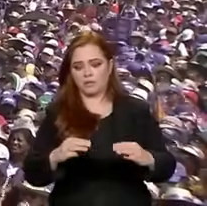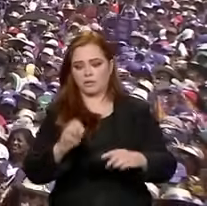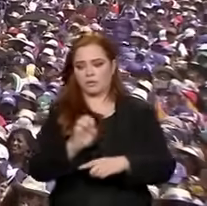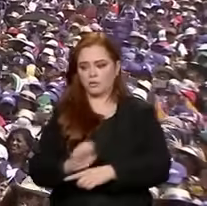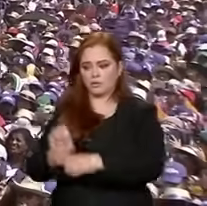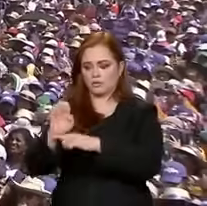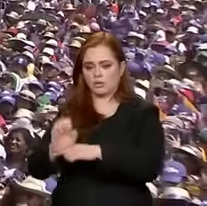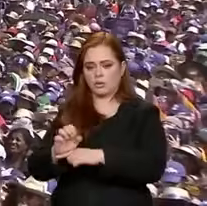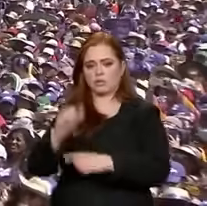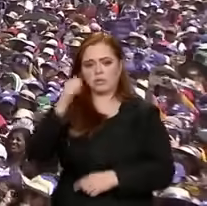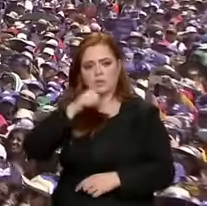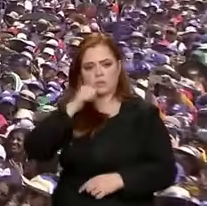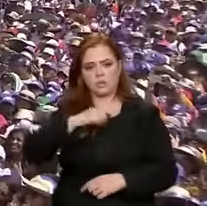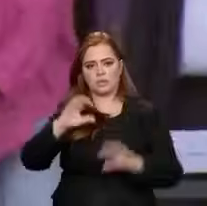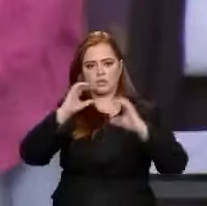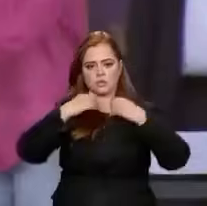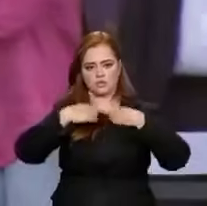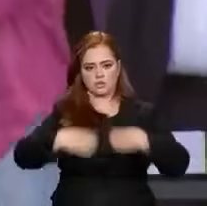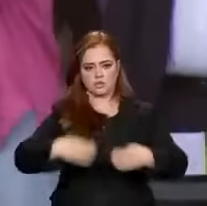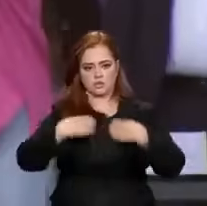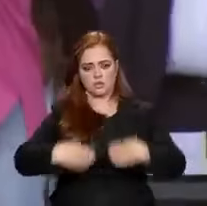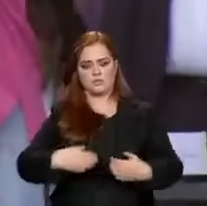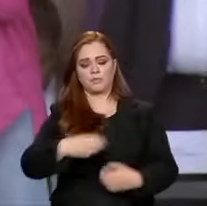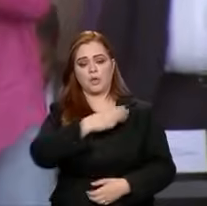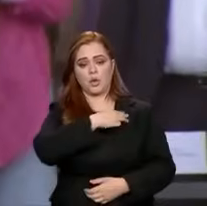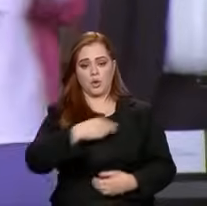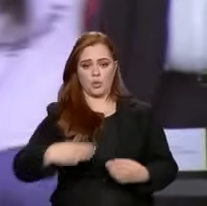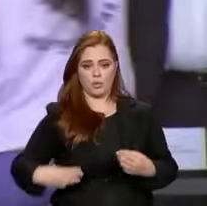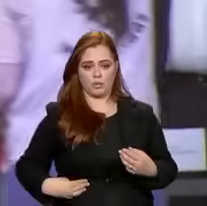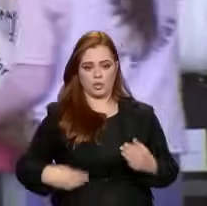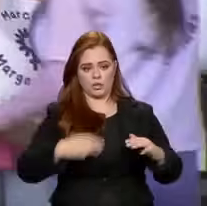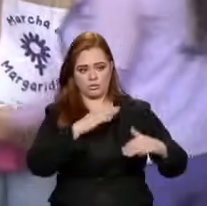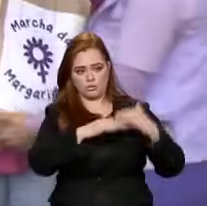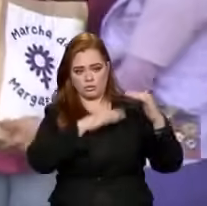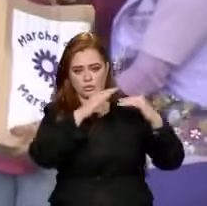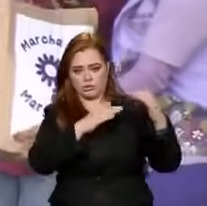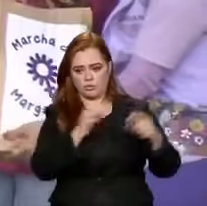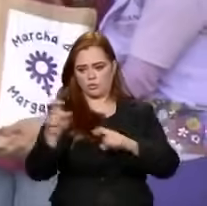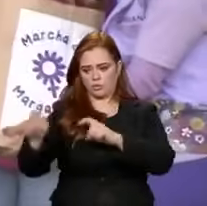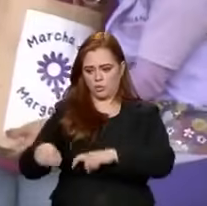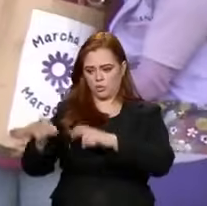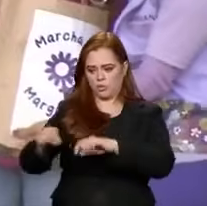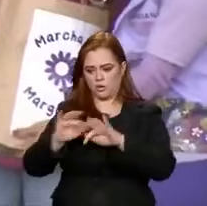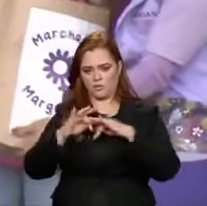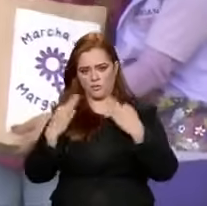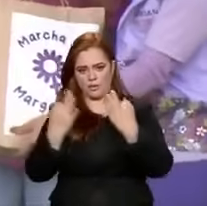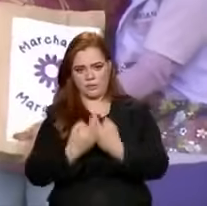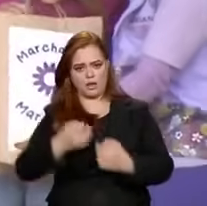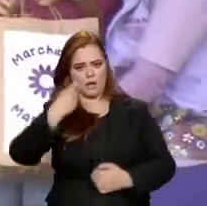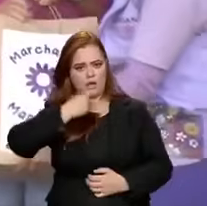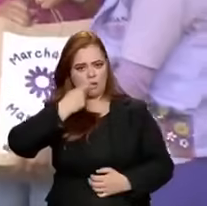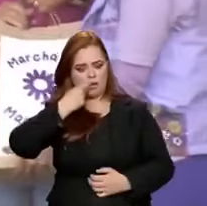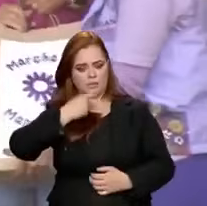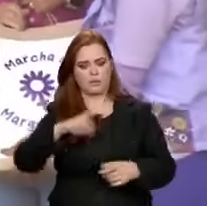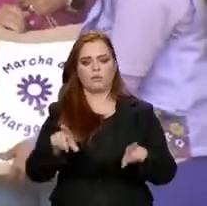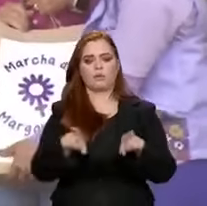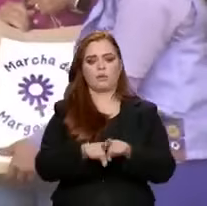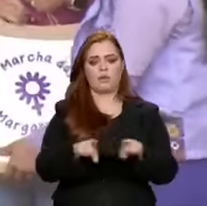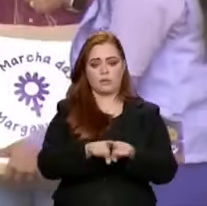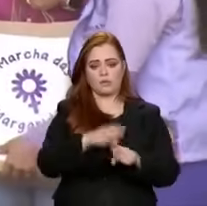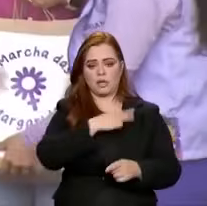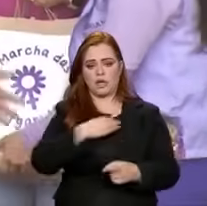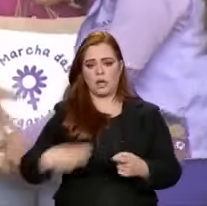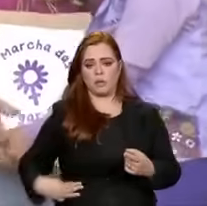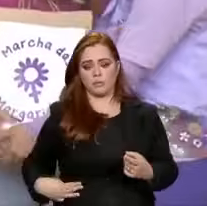Cida Gonçalves ao Ministro de estado do Desenvolvimento Agrário Agricultura Familiar Paulo Teixeira e